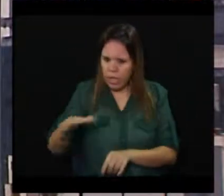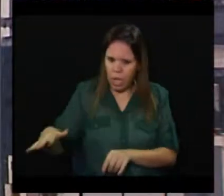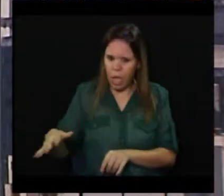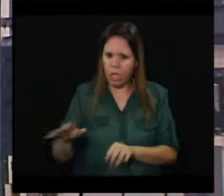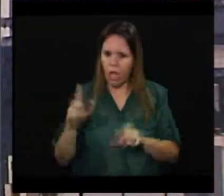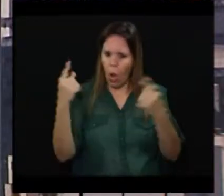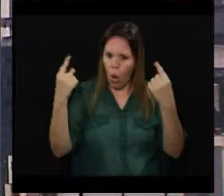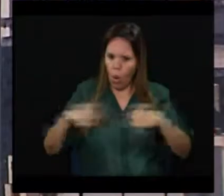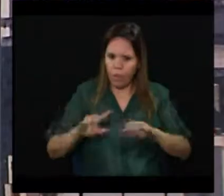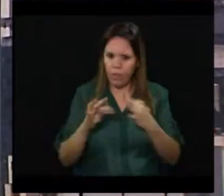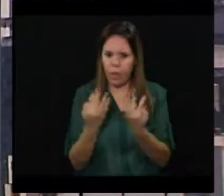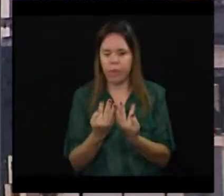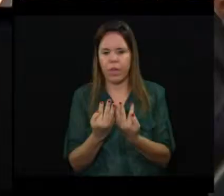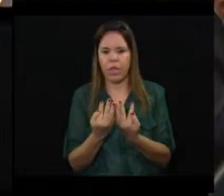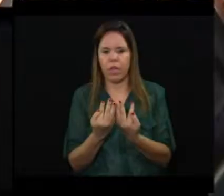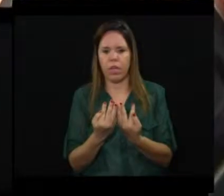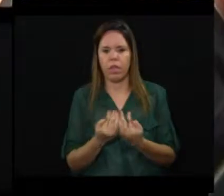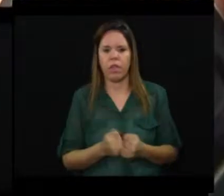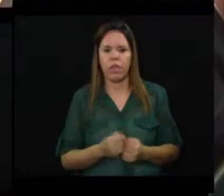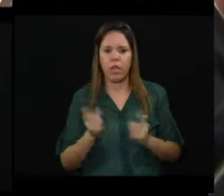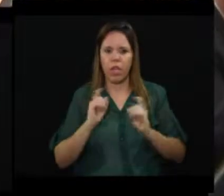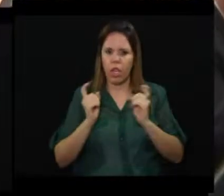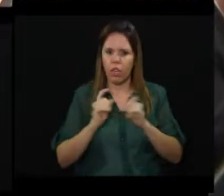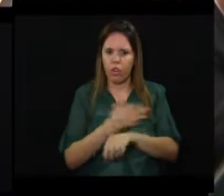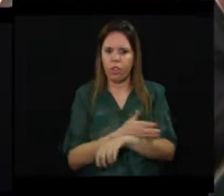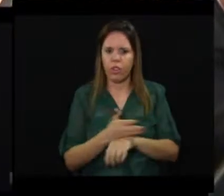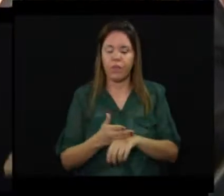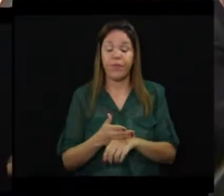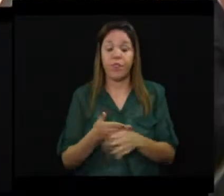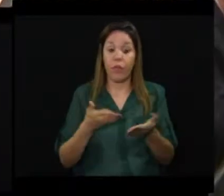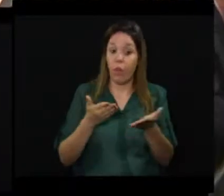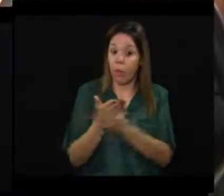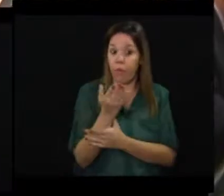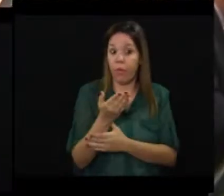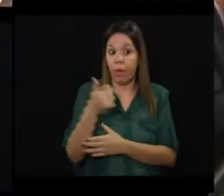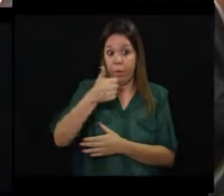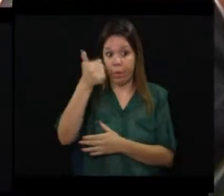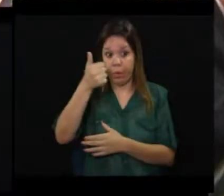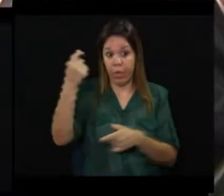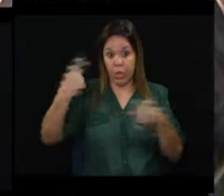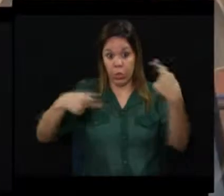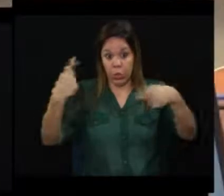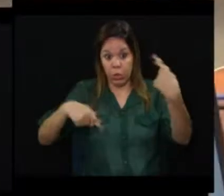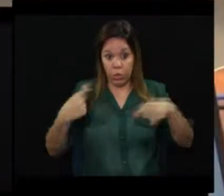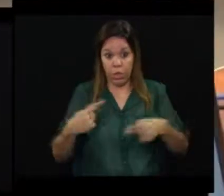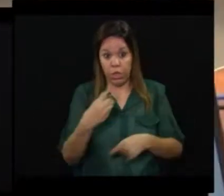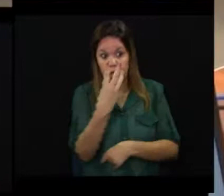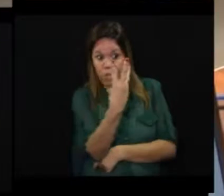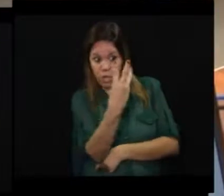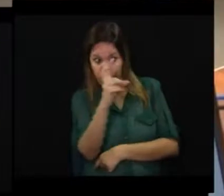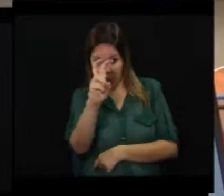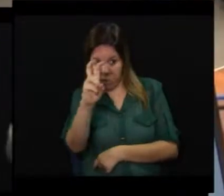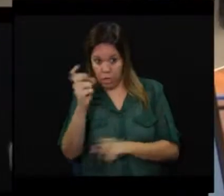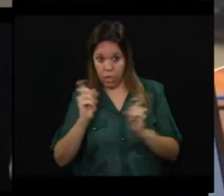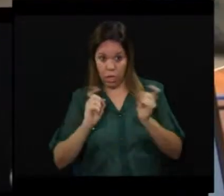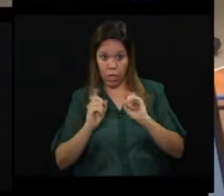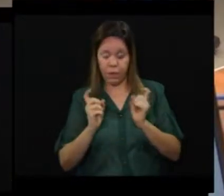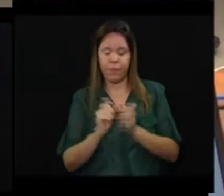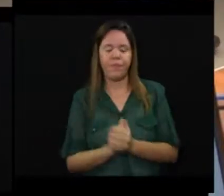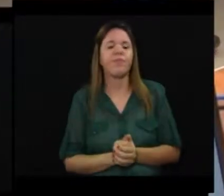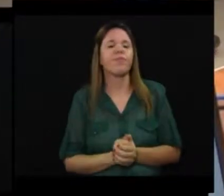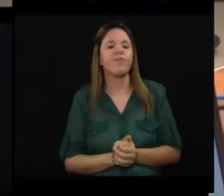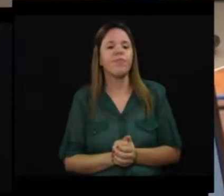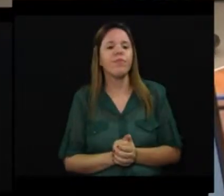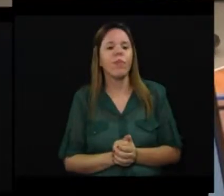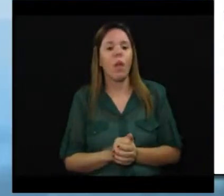ordinária. Confira a proposta. Foi aprovado em primeira discussão, na 35ª reunião ordinária, o projeto de lei